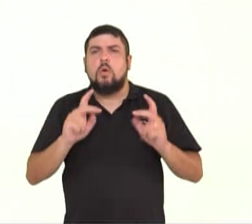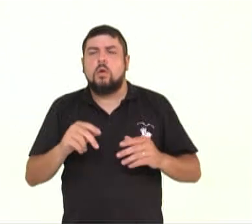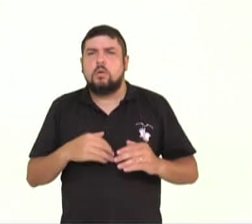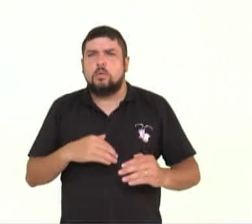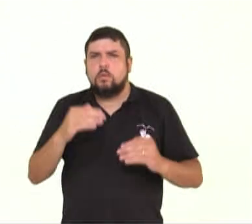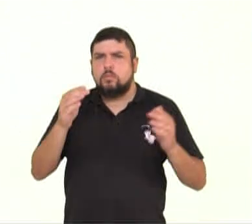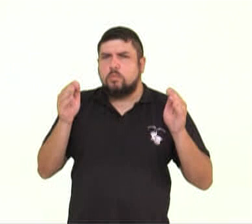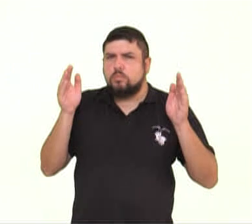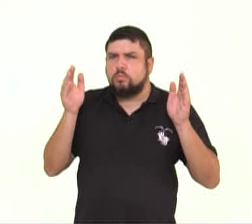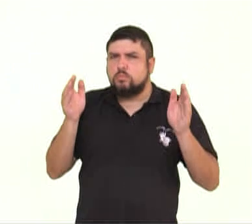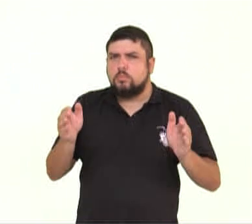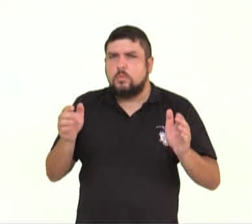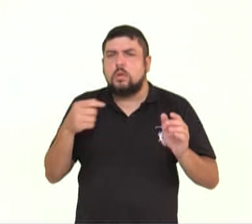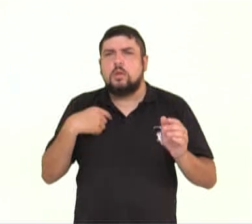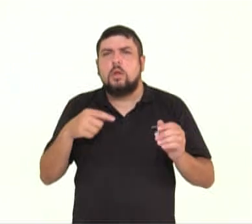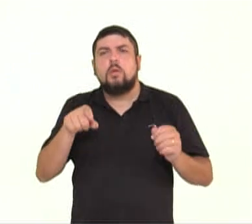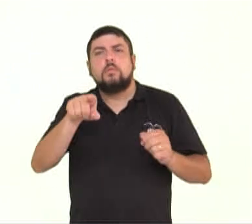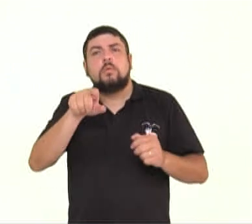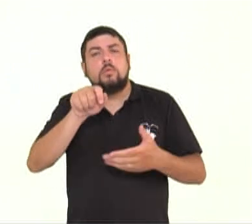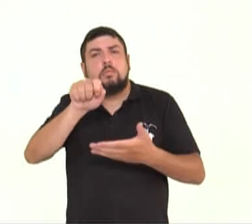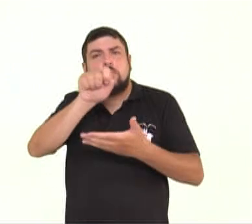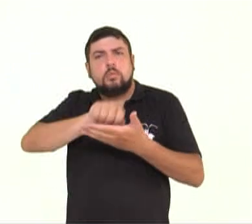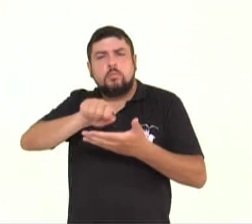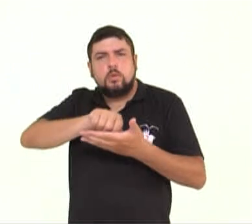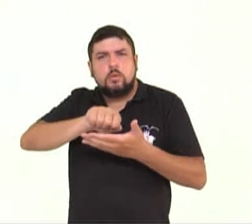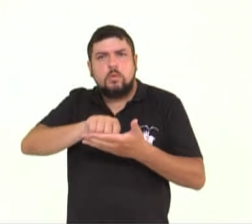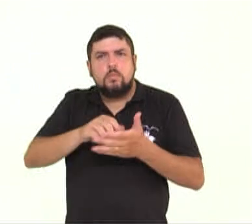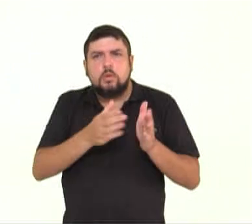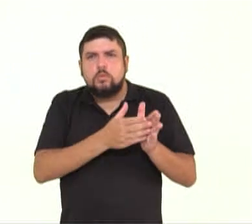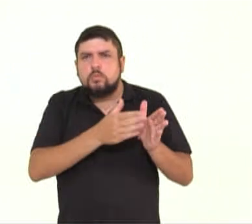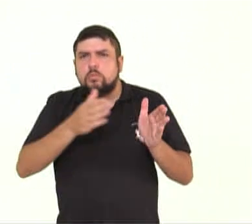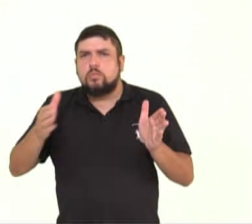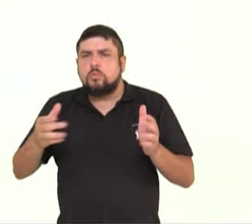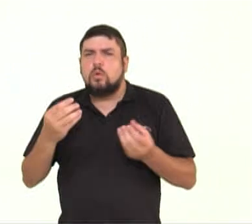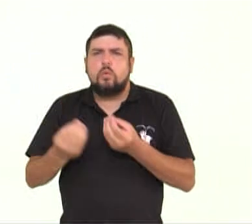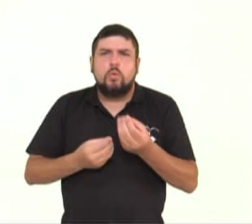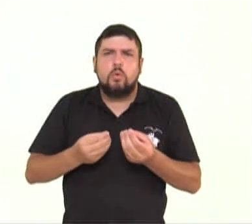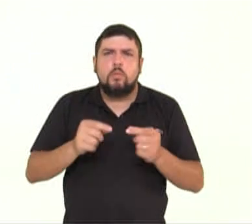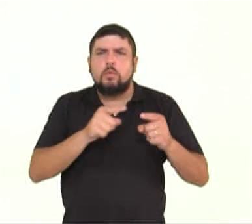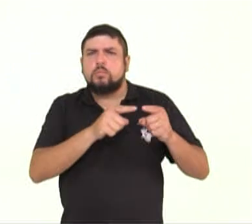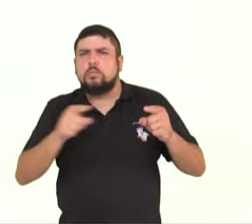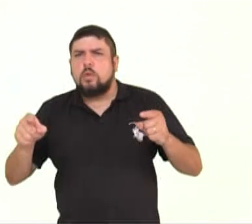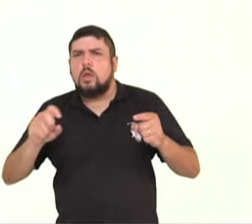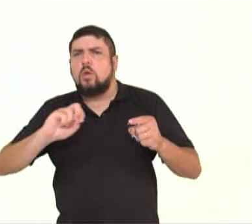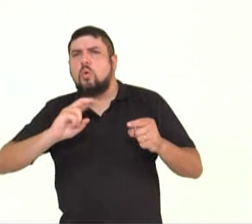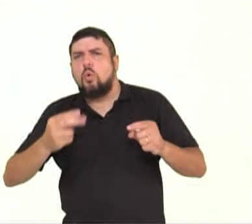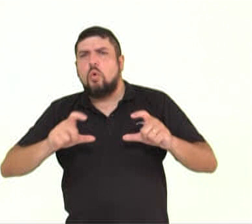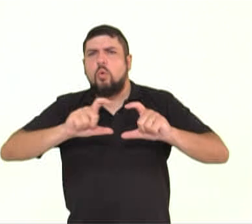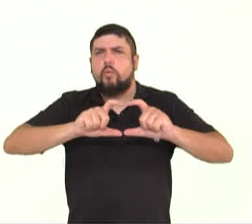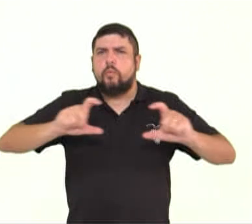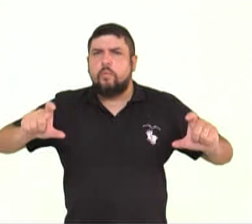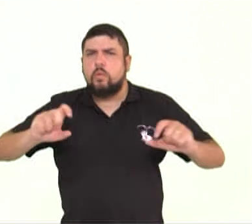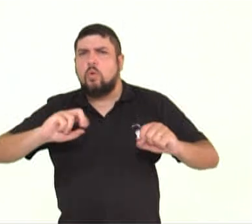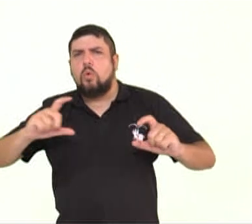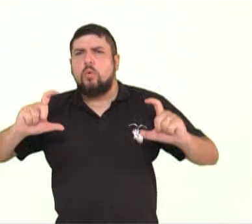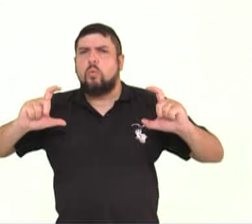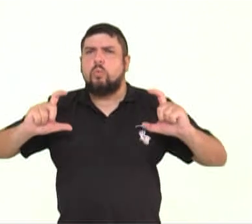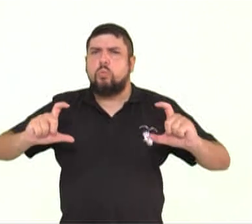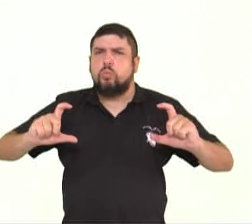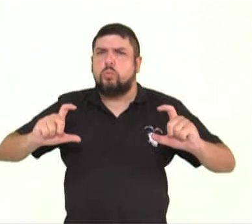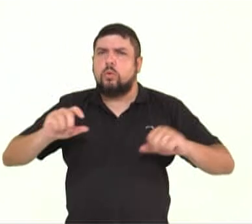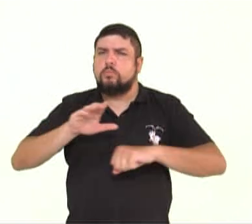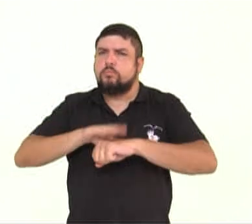esse intervalo aí, esse intervalo numérico através de reta, ou de compreensão, ou de colchete, pode fazer como